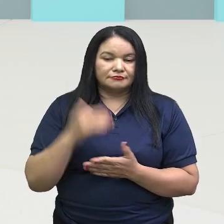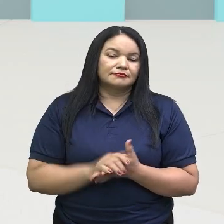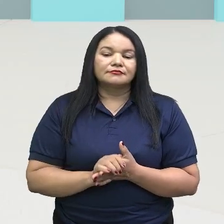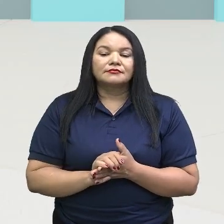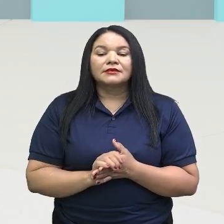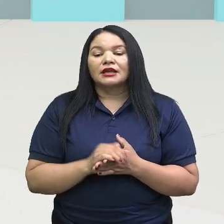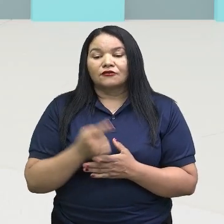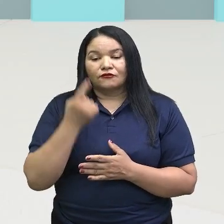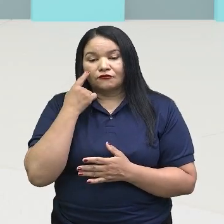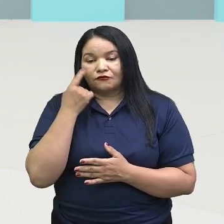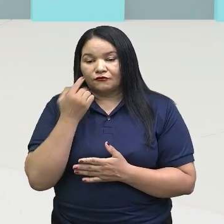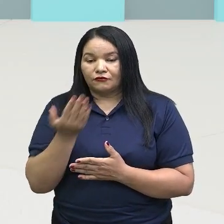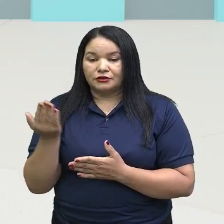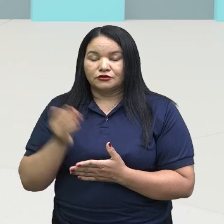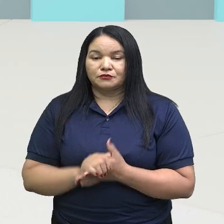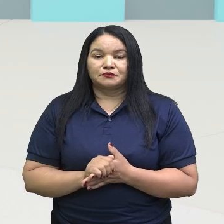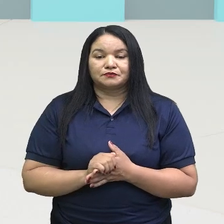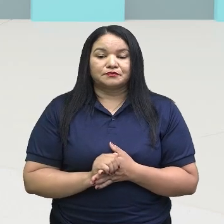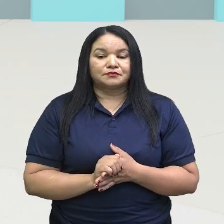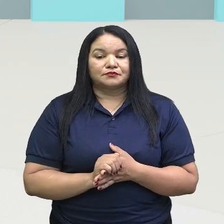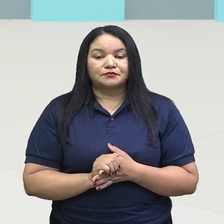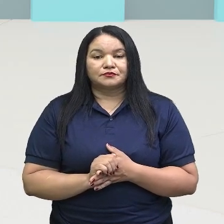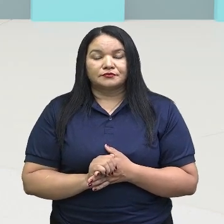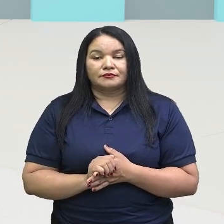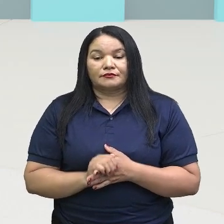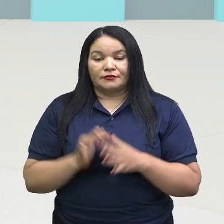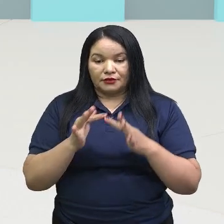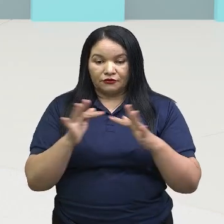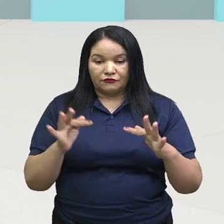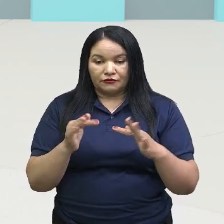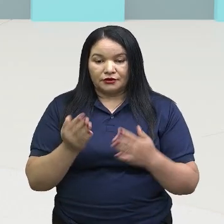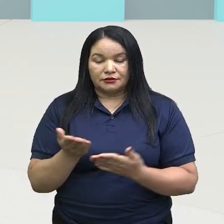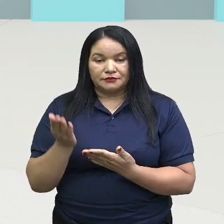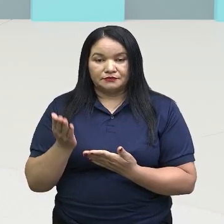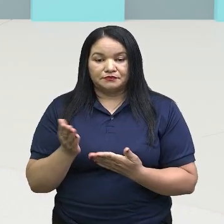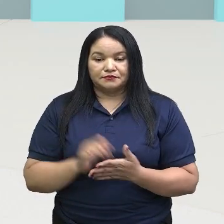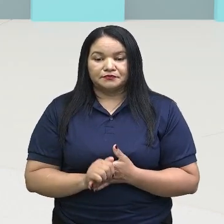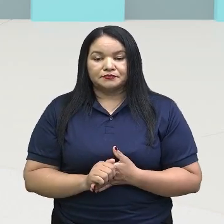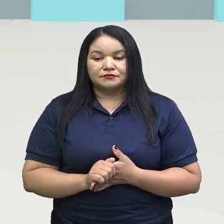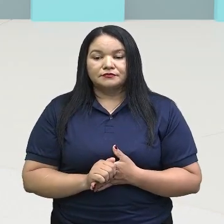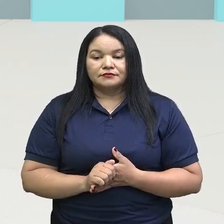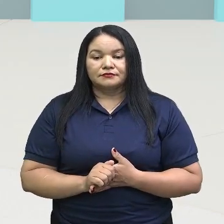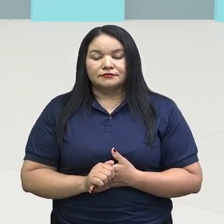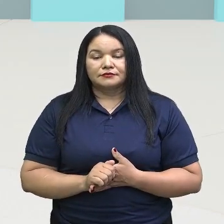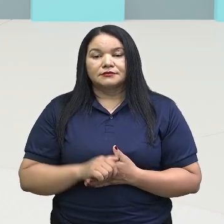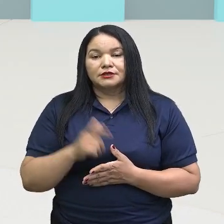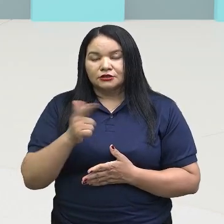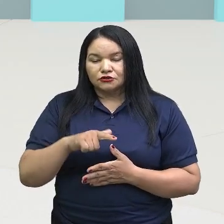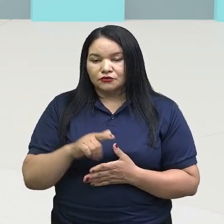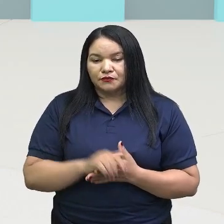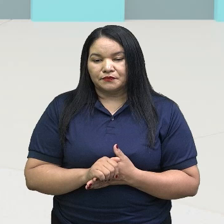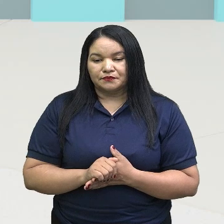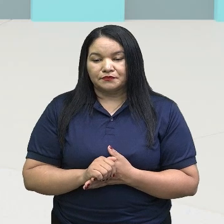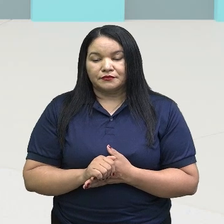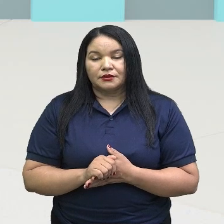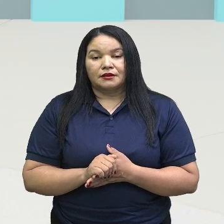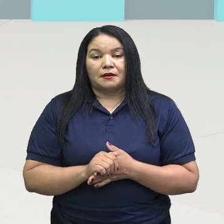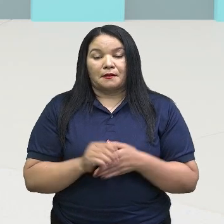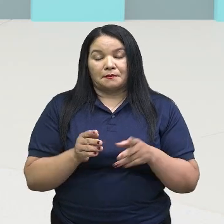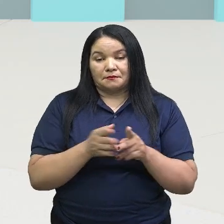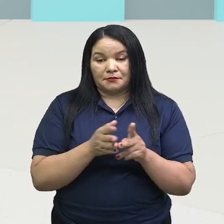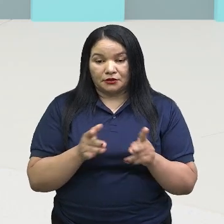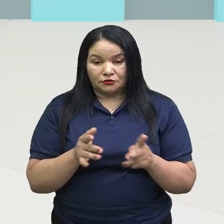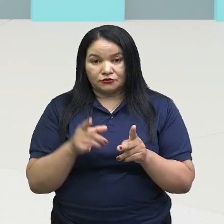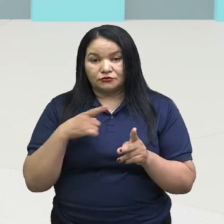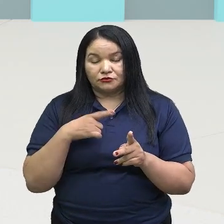quero que vocês vejam uma frase aqui comigo, ok? Então, ó, antes de nós falarmos da frase, eu quero só recapitular o conceito. Período, quando